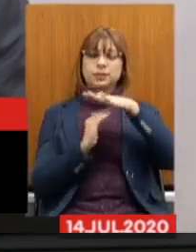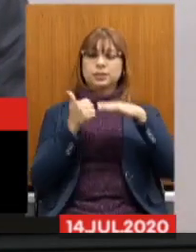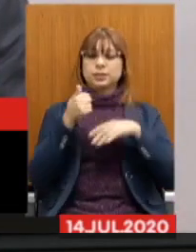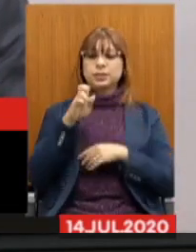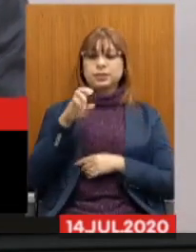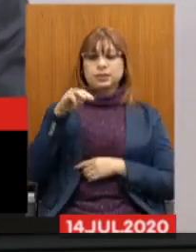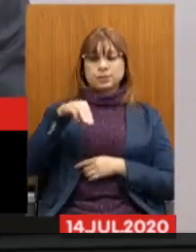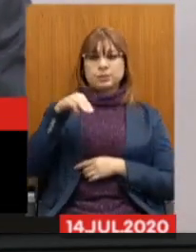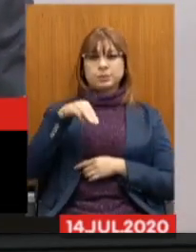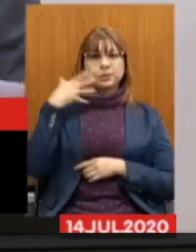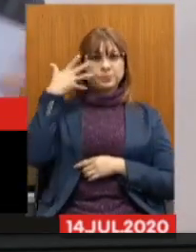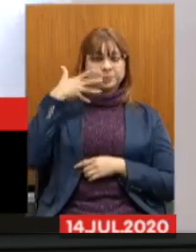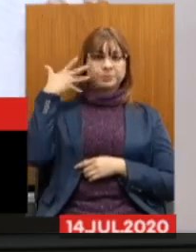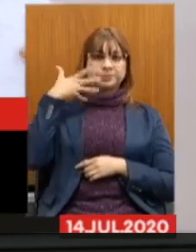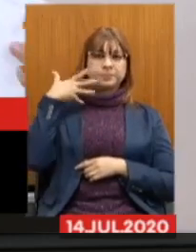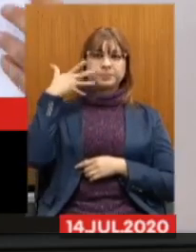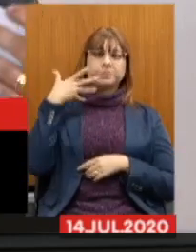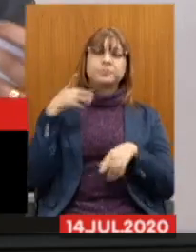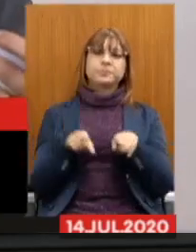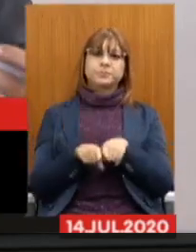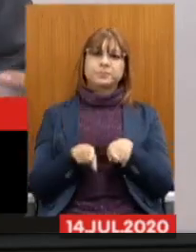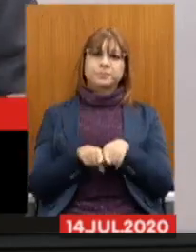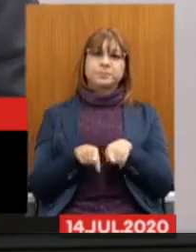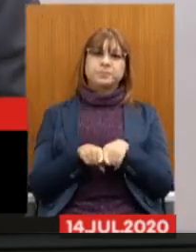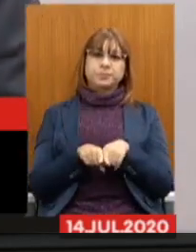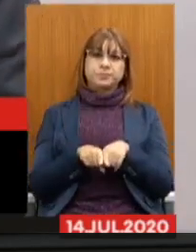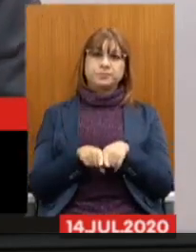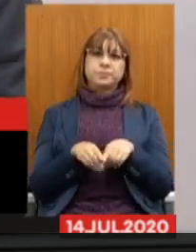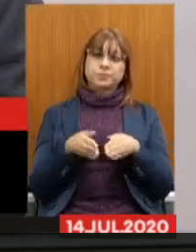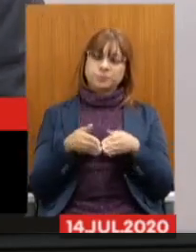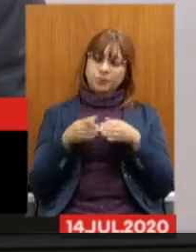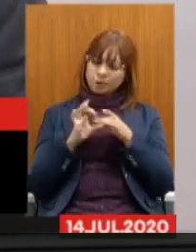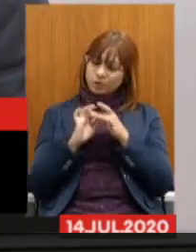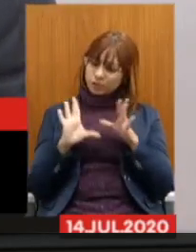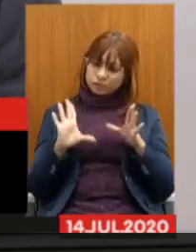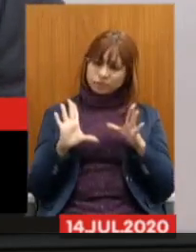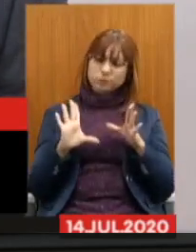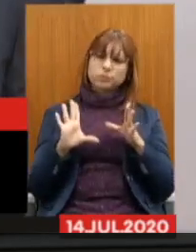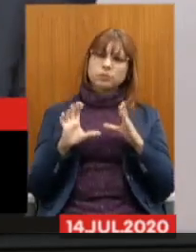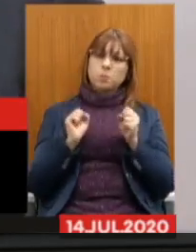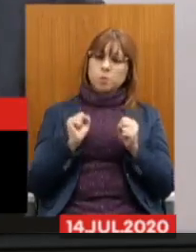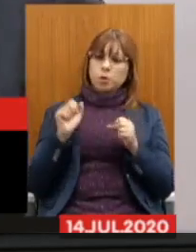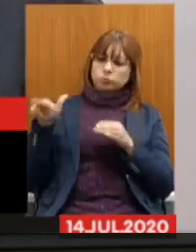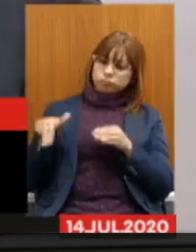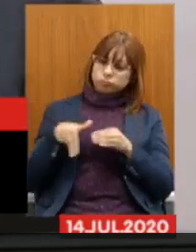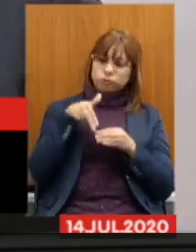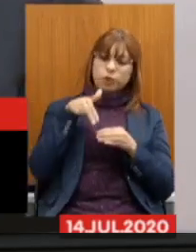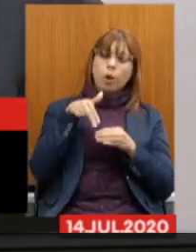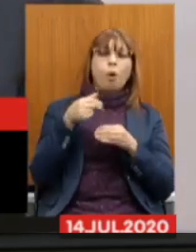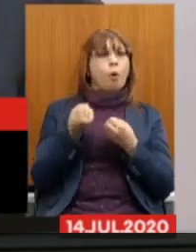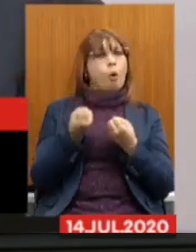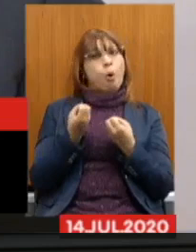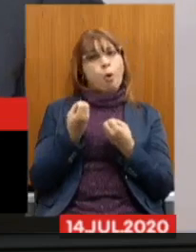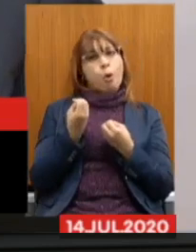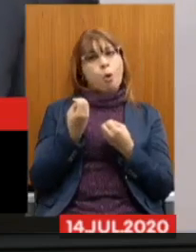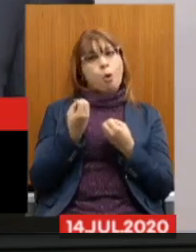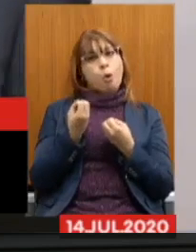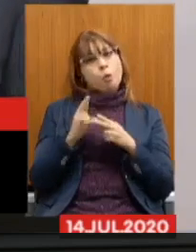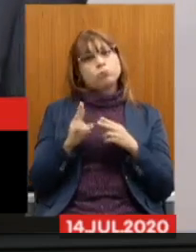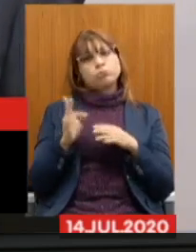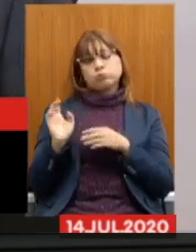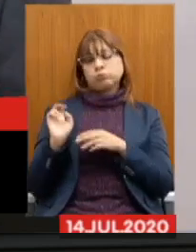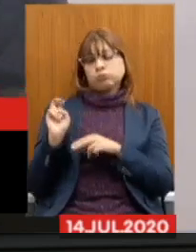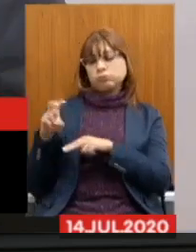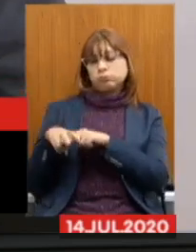para a sua exposição. Da mesma forma, quero que o senhor se sinta à vontade para falar do plenário ou sentado à mesa